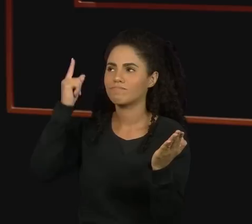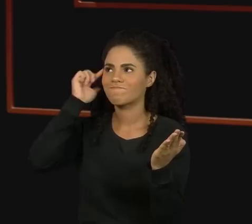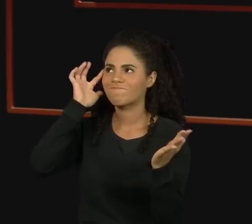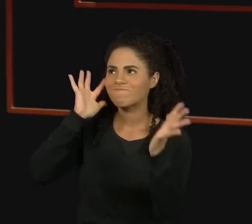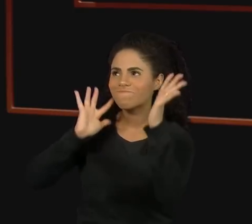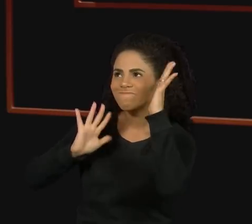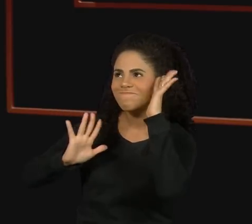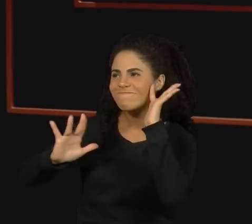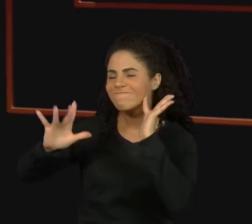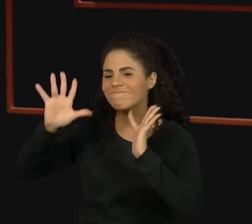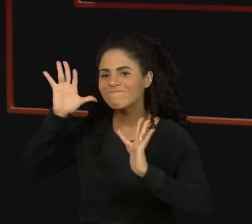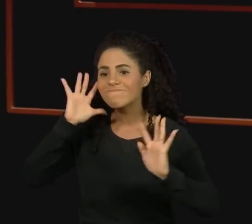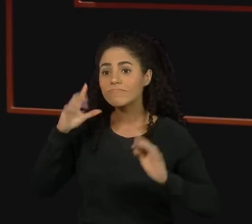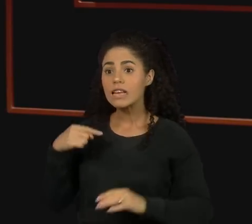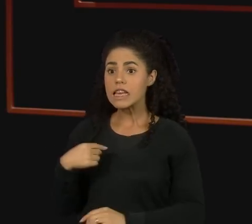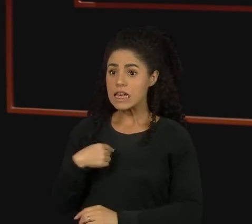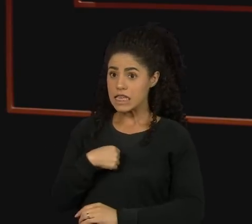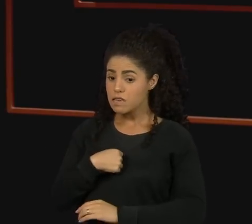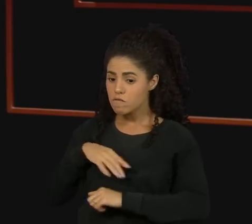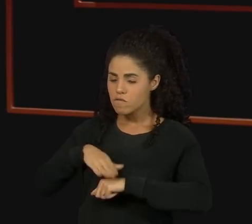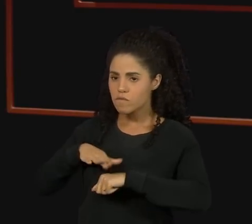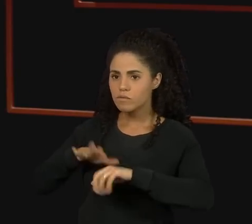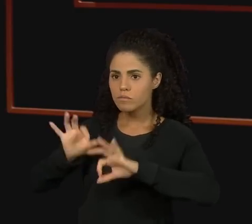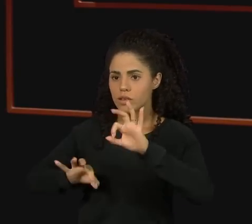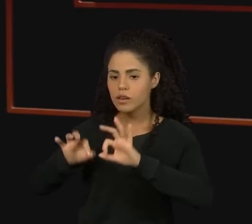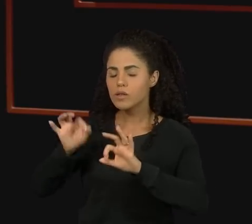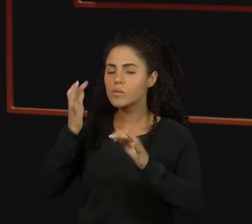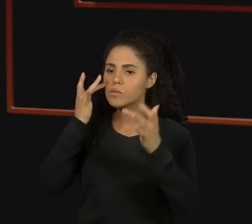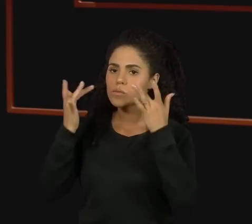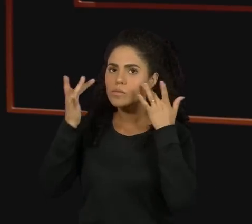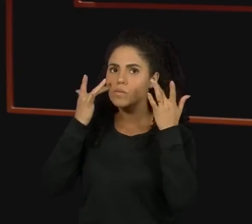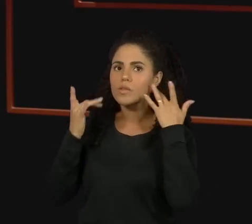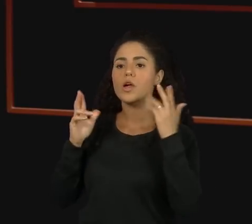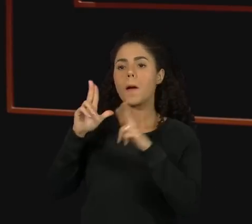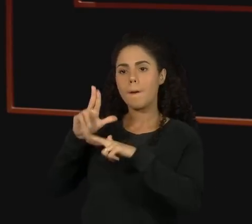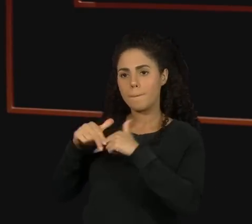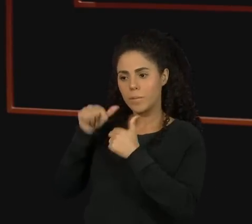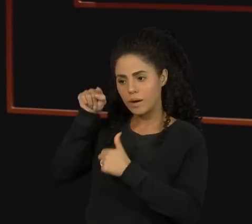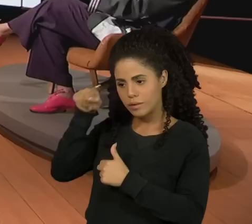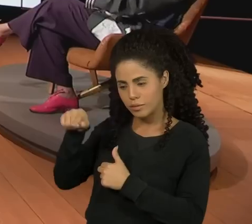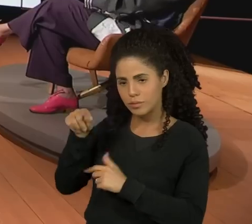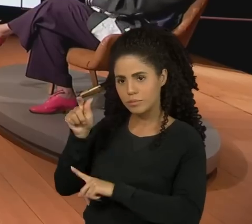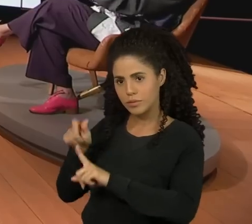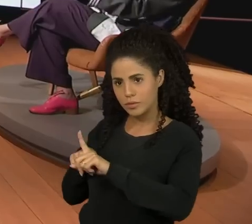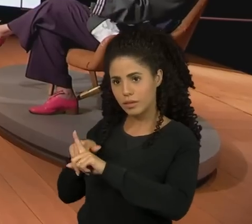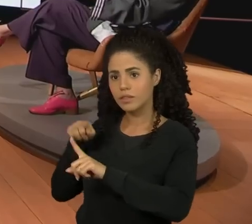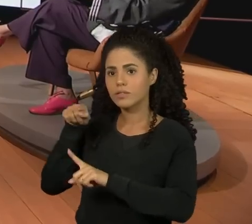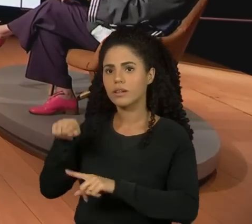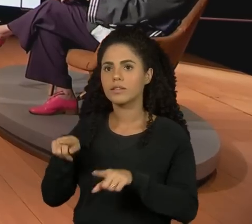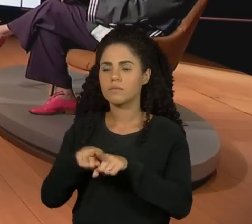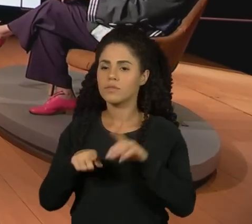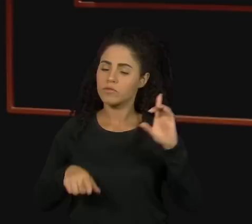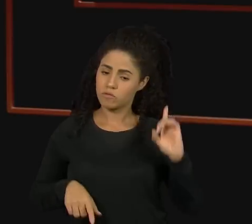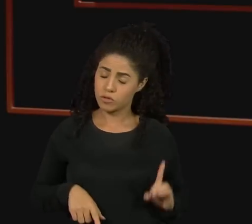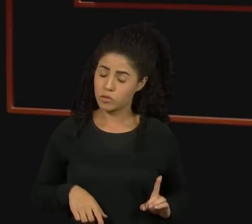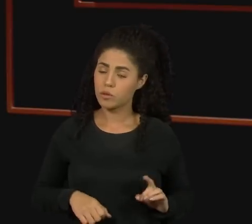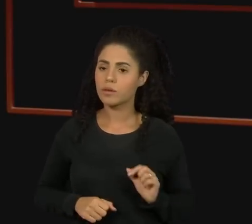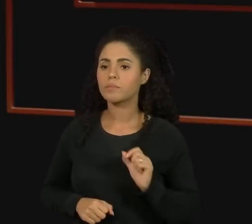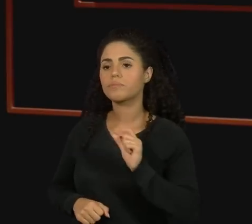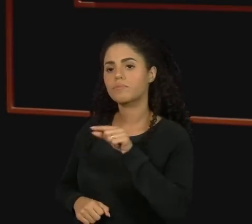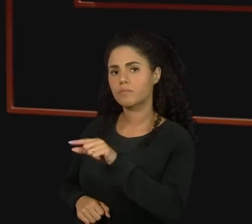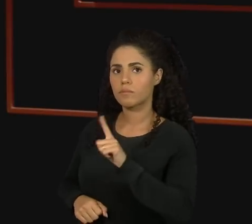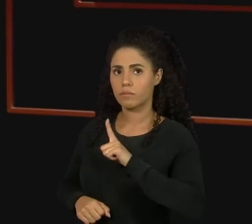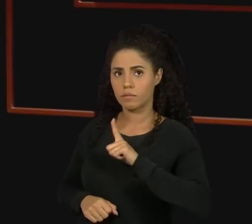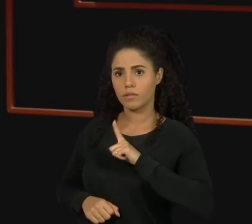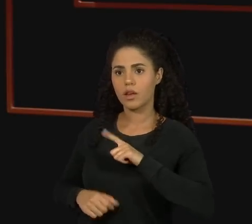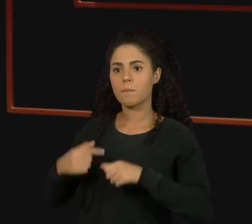Não saía. E eu fiz um espetáculo por causa do Marcos Fayad, aquele diretor e tal, chamado O